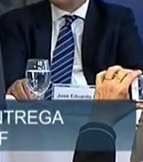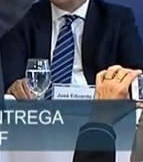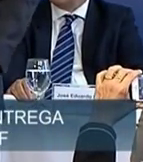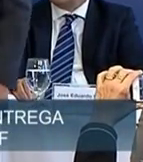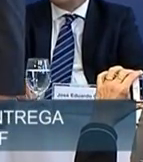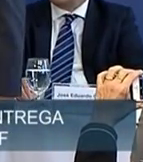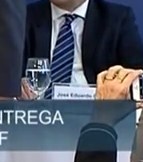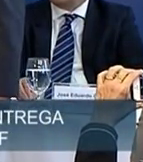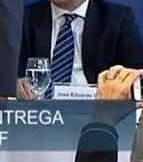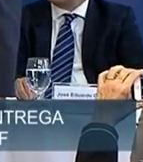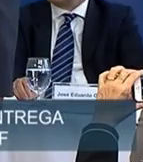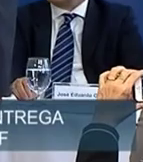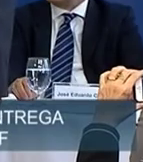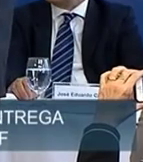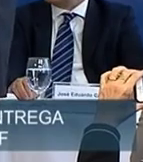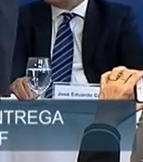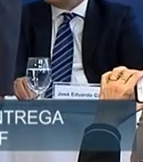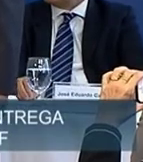f